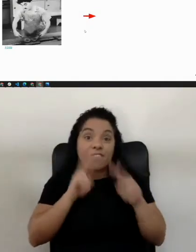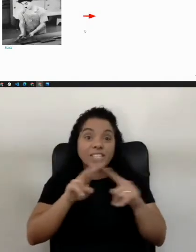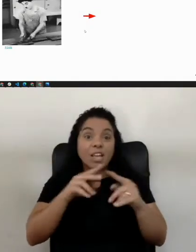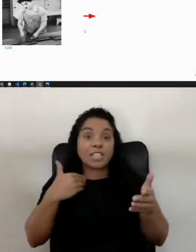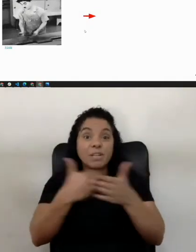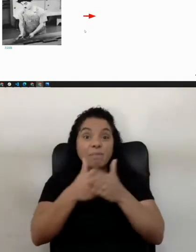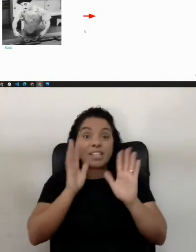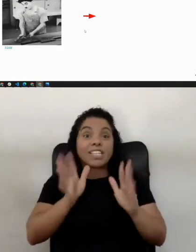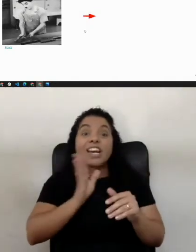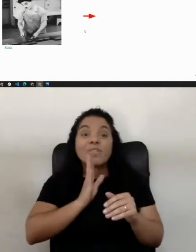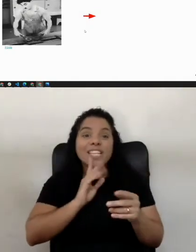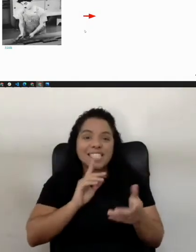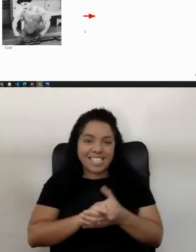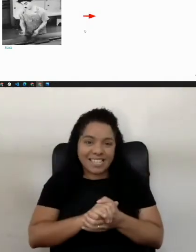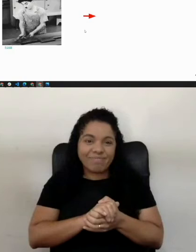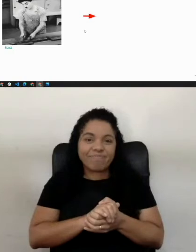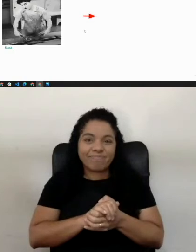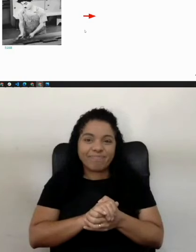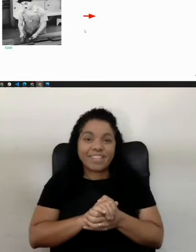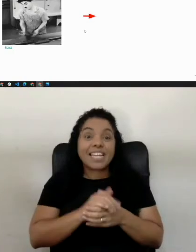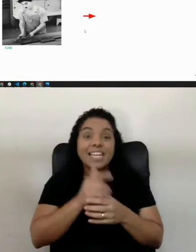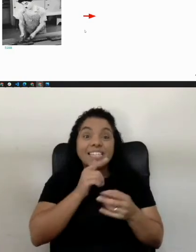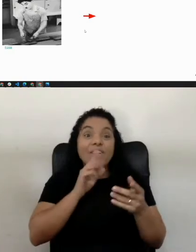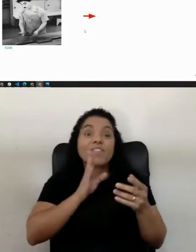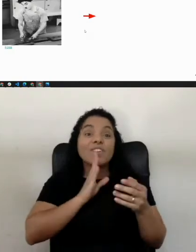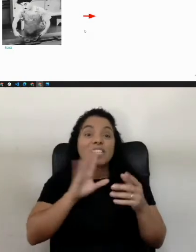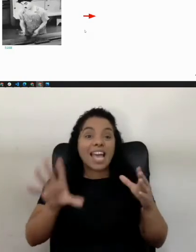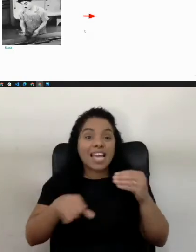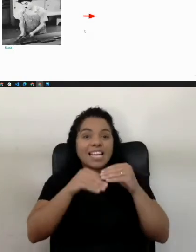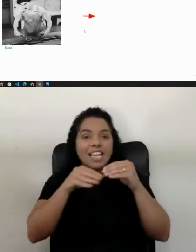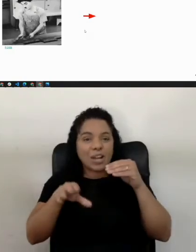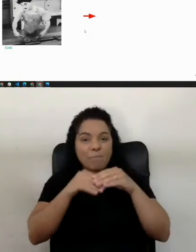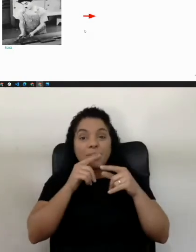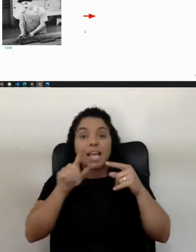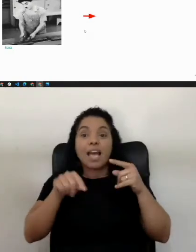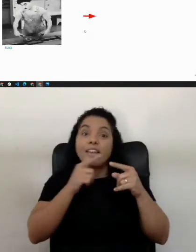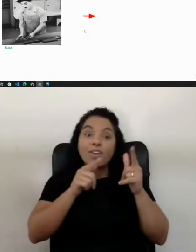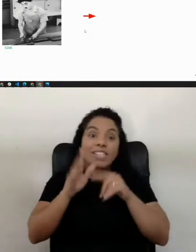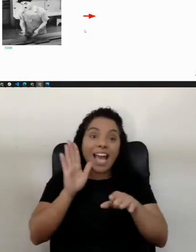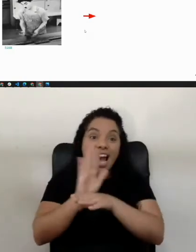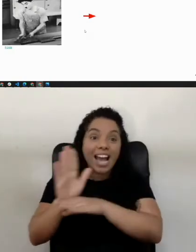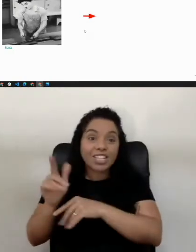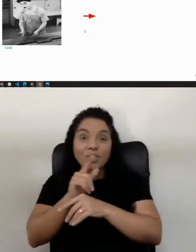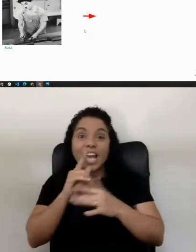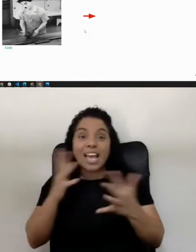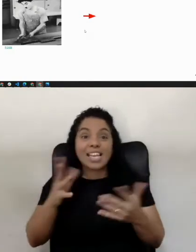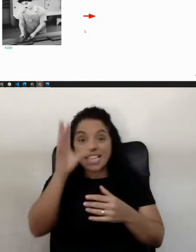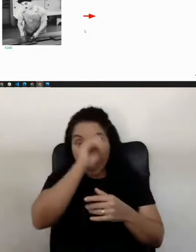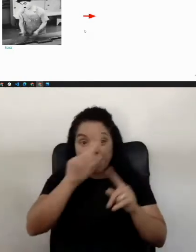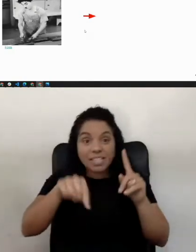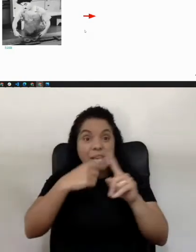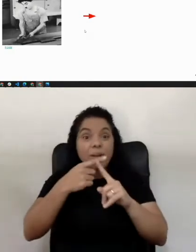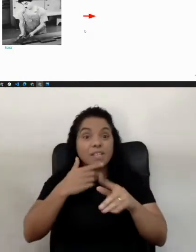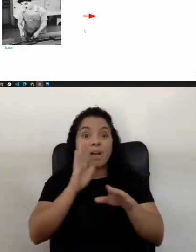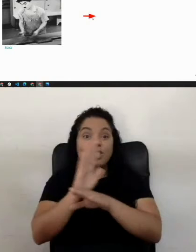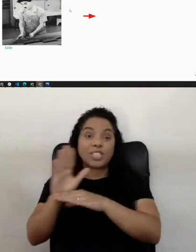ele já conhecia. Então, ele consegue complementar, ele consegue ajudar e aprender ainda mais para ajudar o